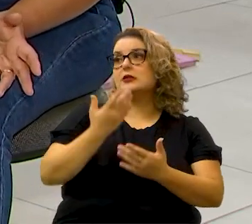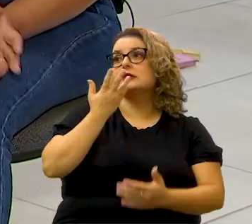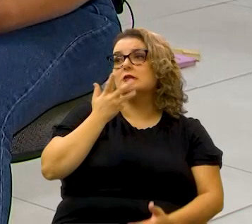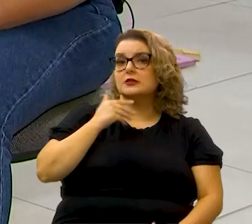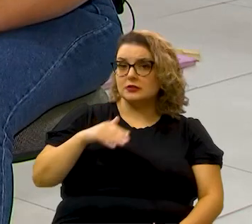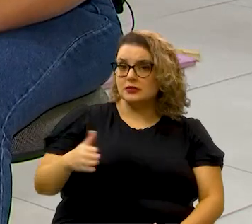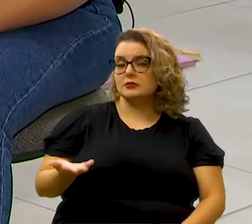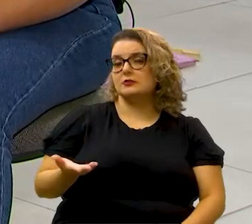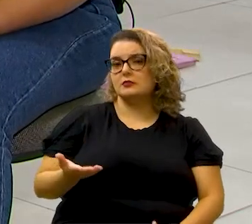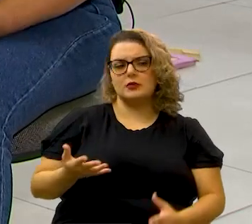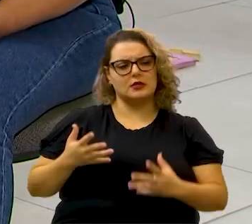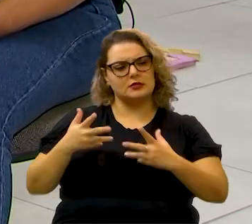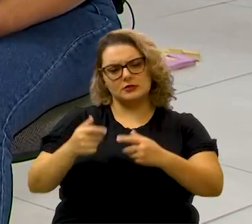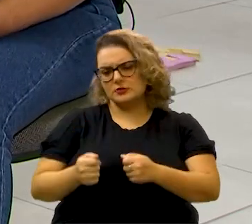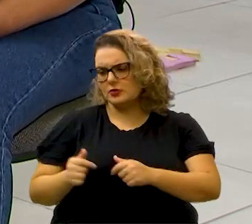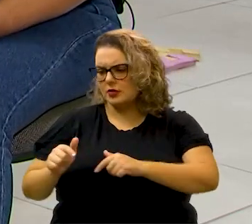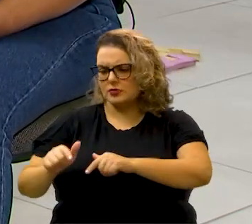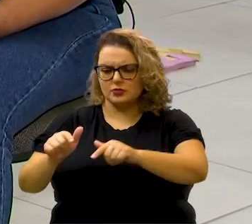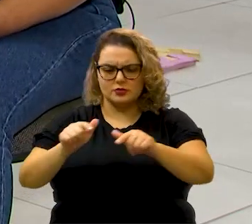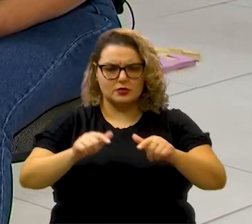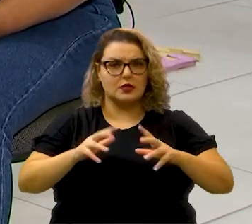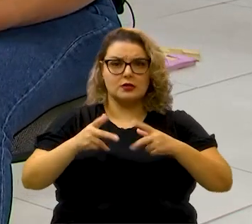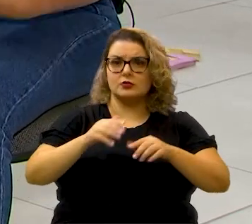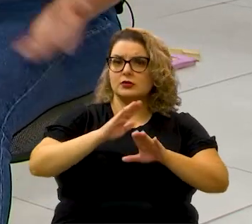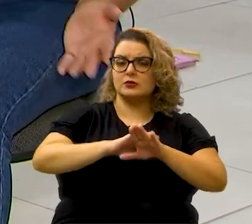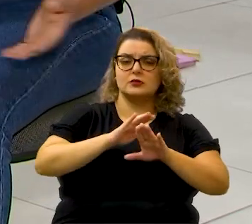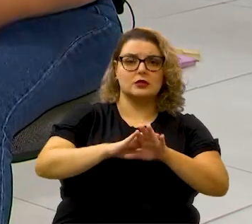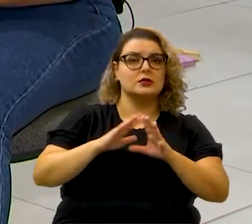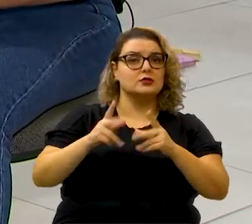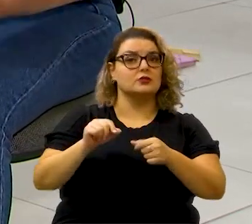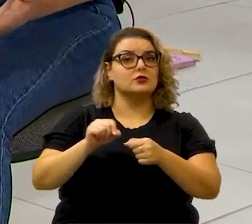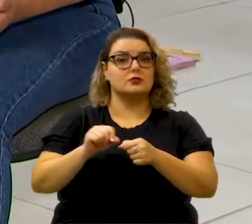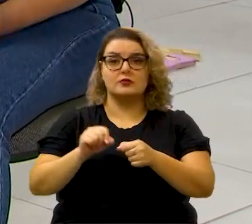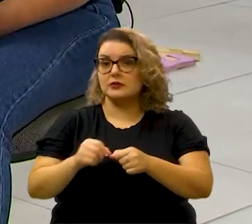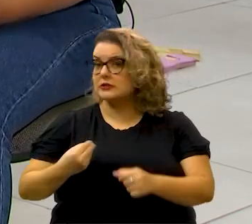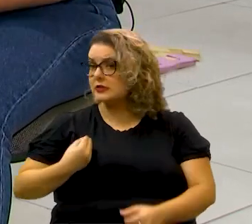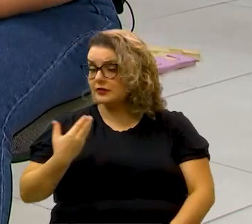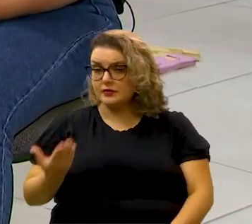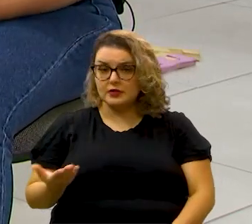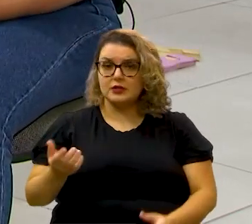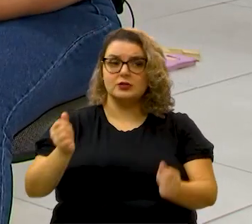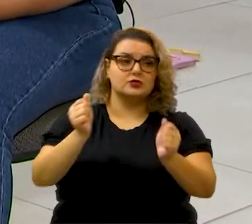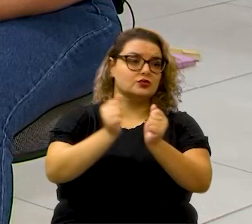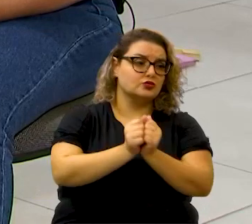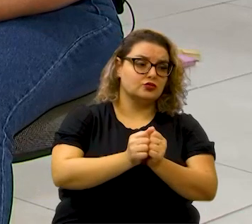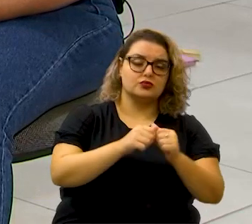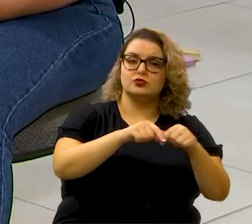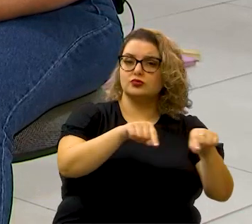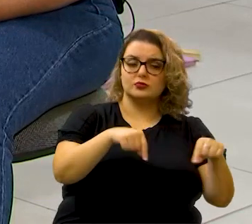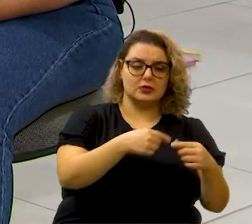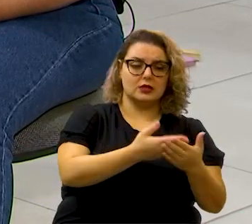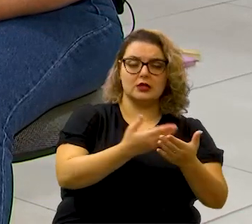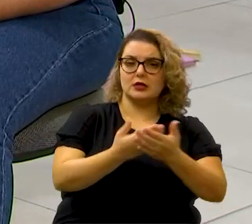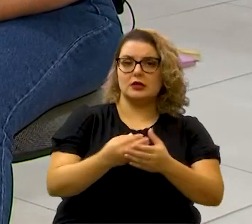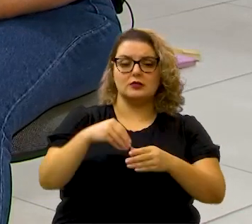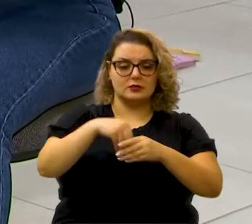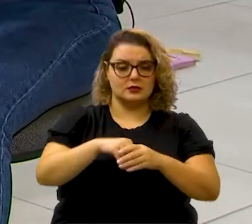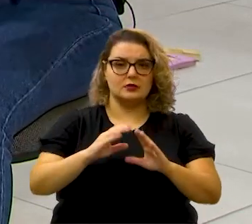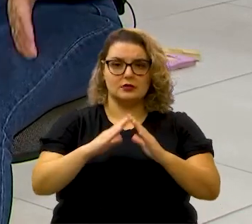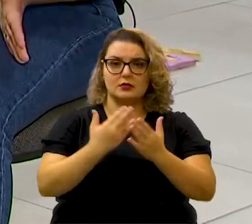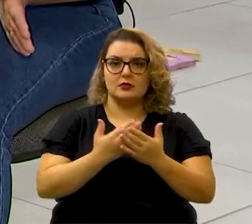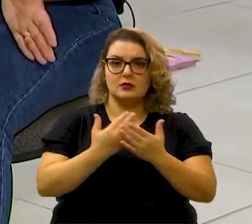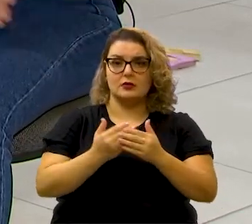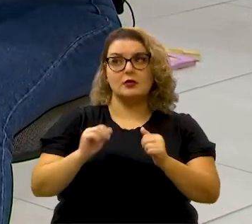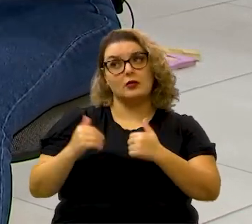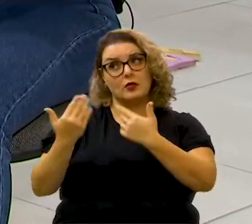criança à escola, mas a participação dela plena em todos os ambientes, em todas as atividades, em tudo que ela vai fazer ali com a turma, ou